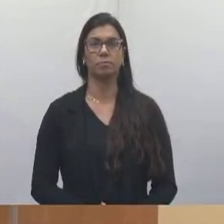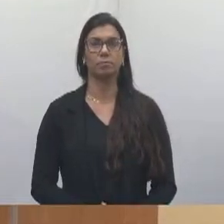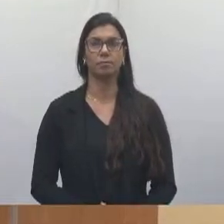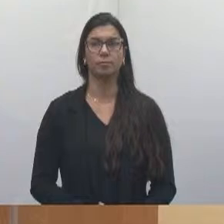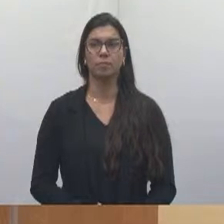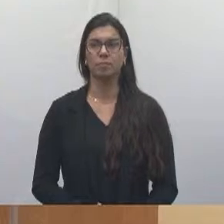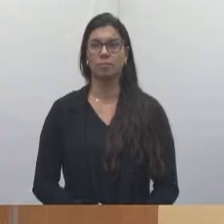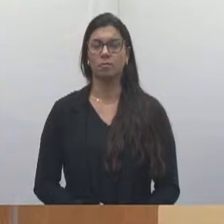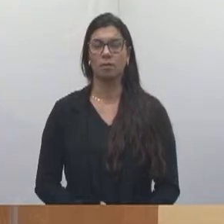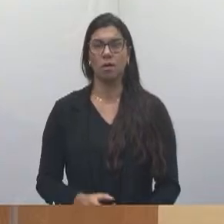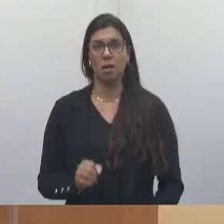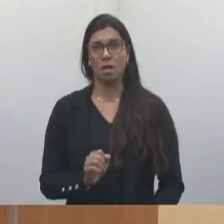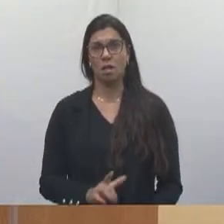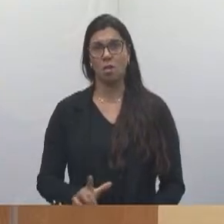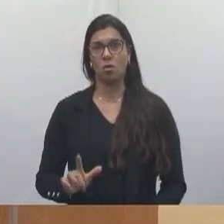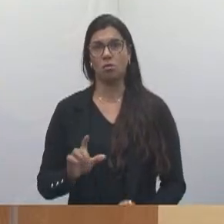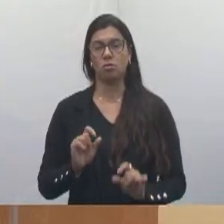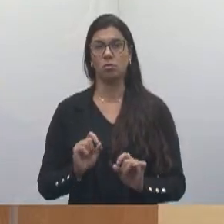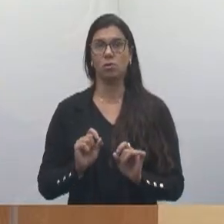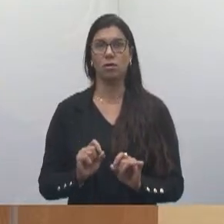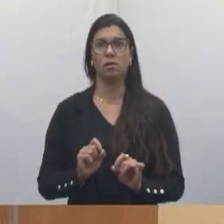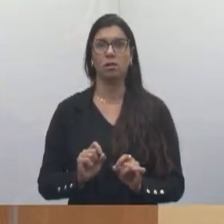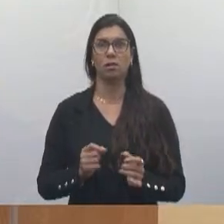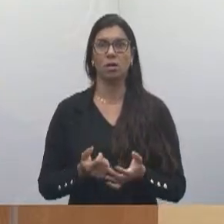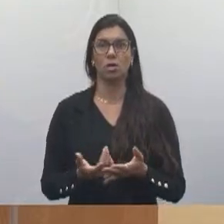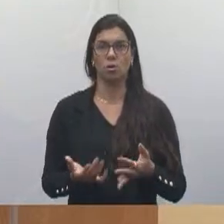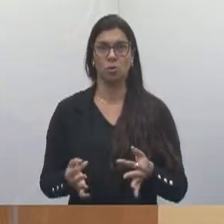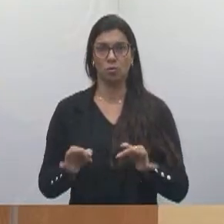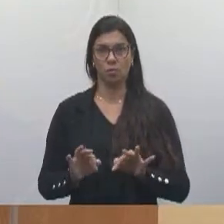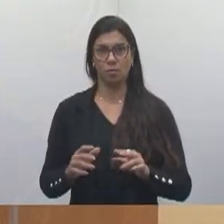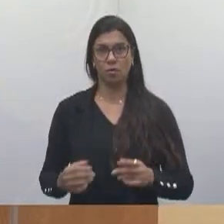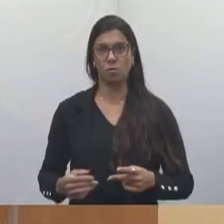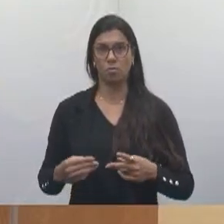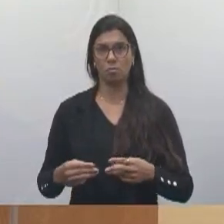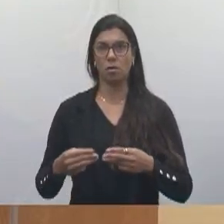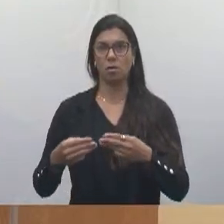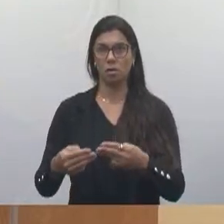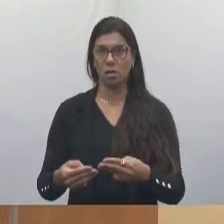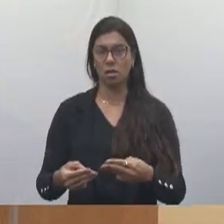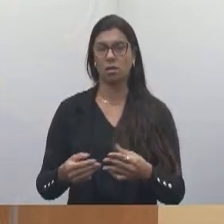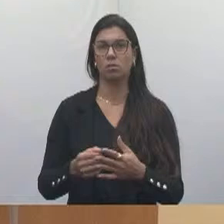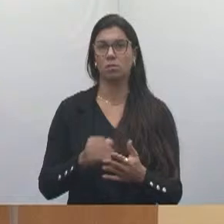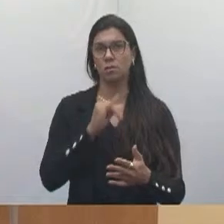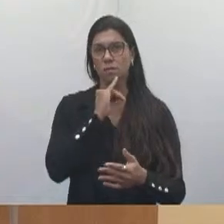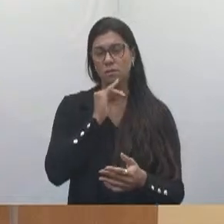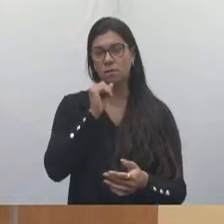É claro que no final do mandato dele, ele também vai ter que prestar conta.